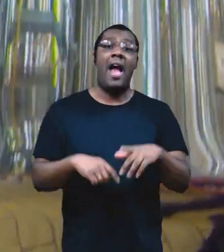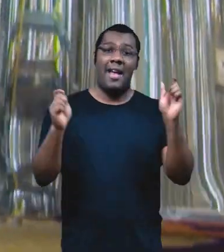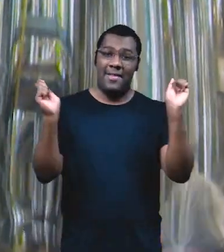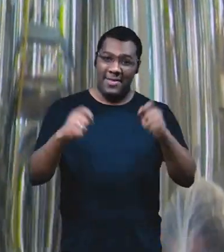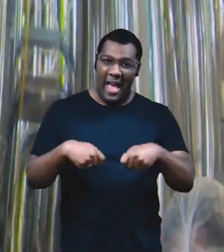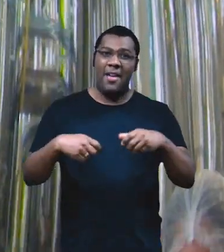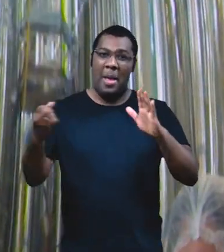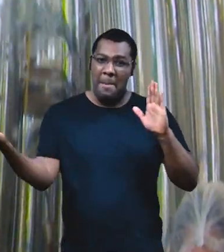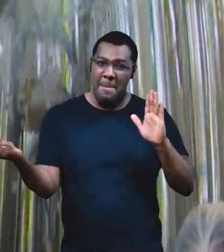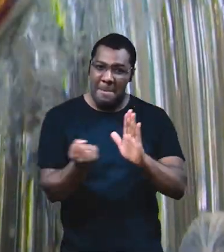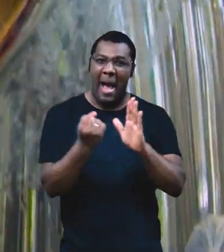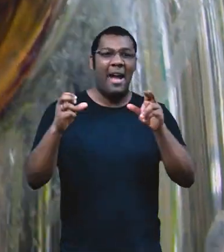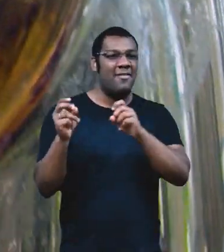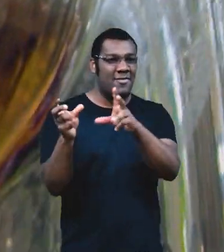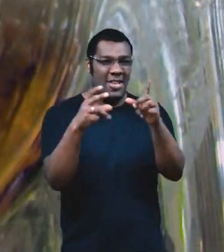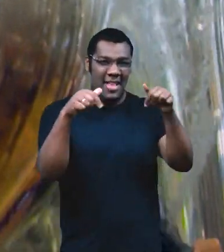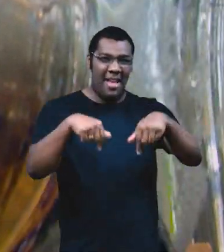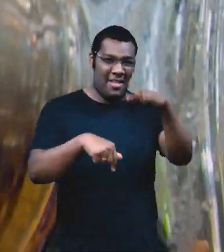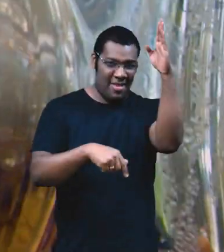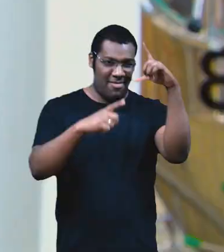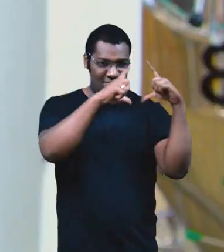marca.